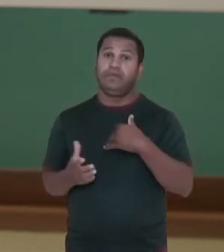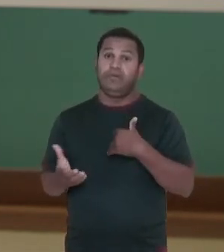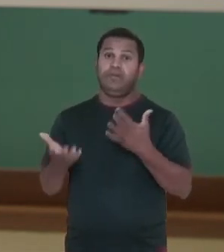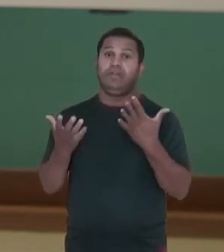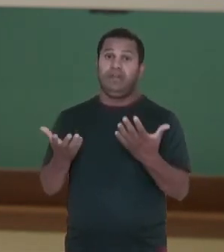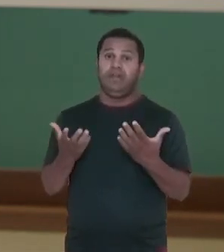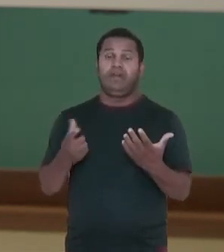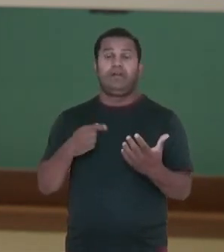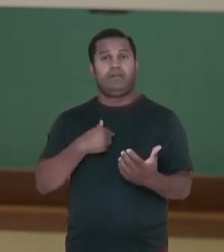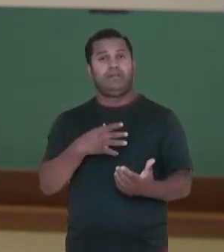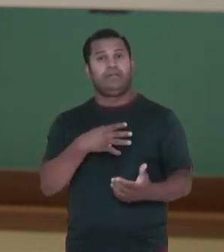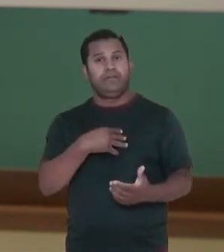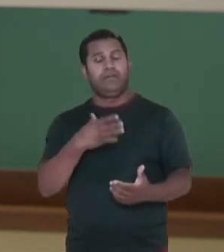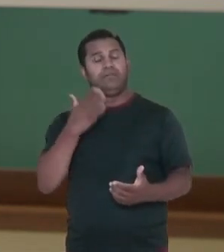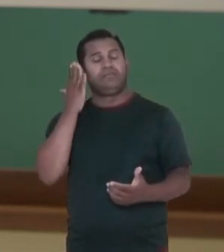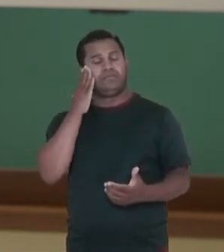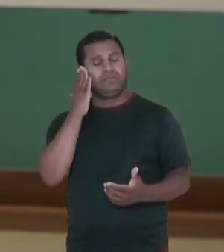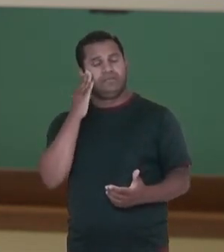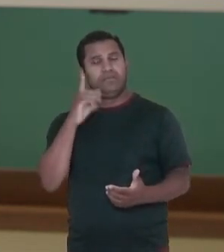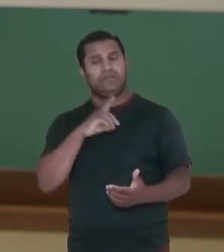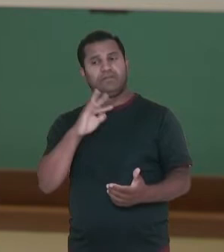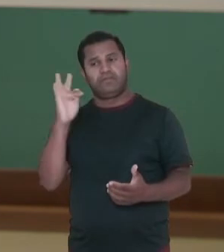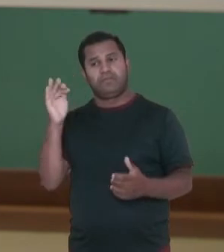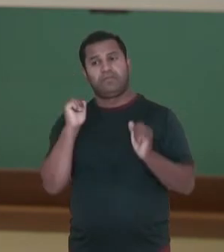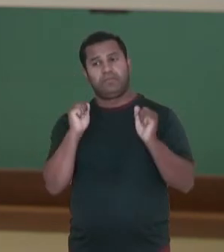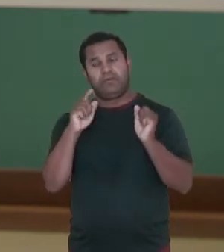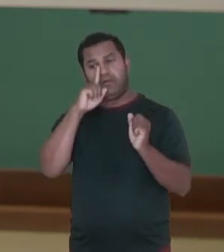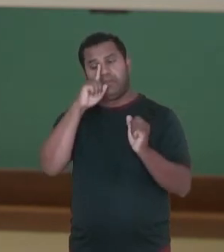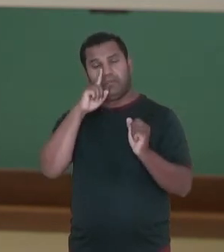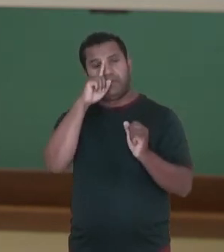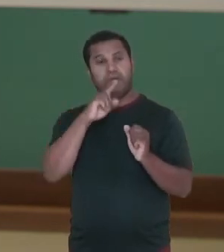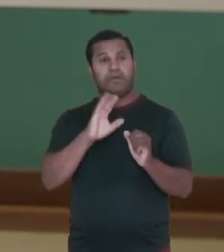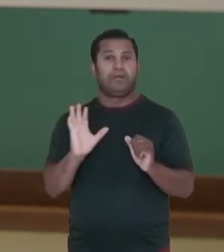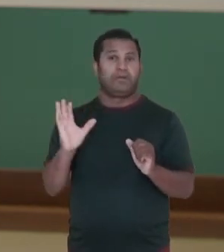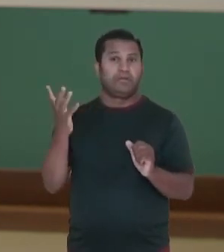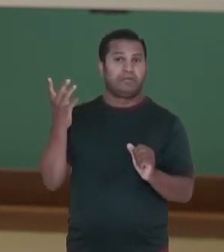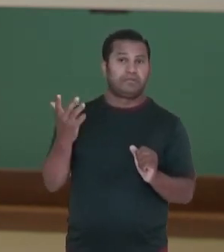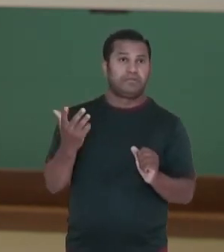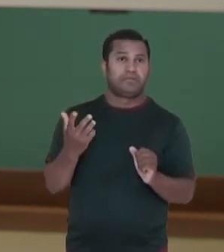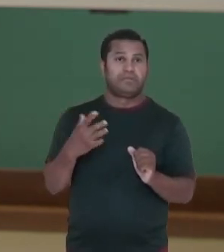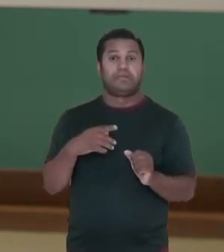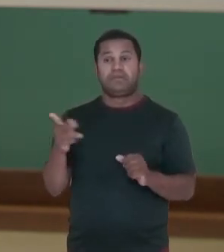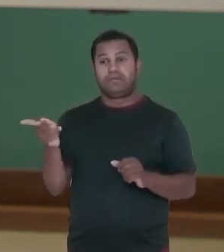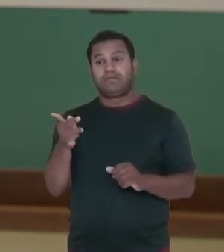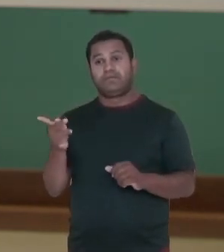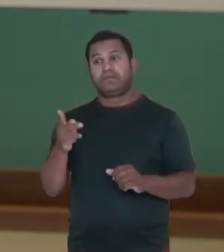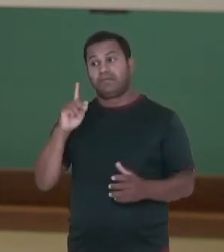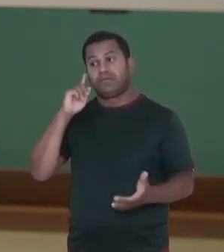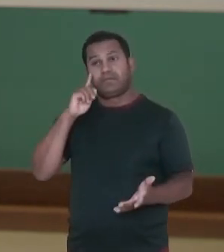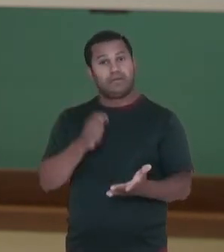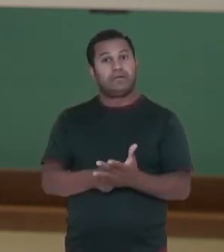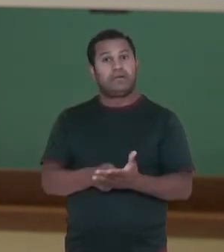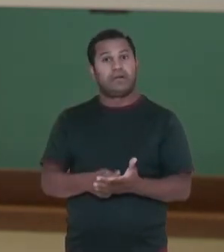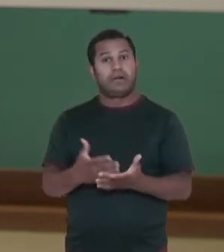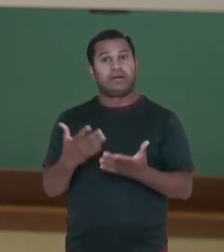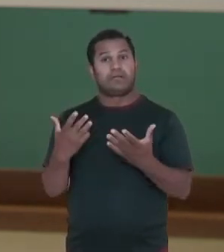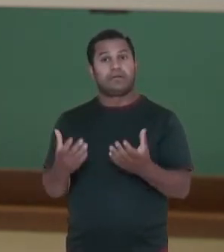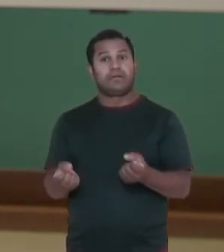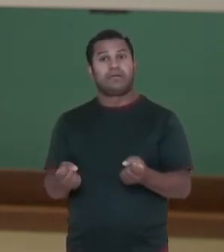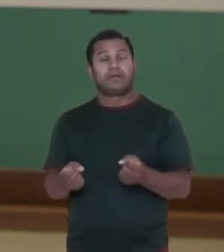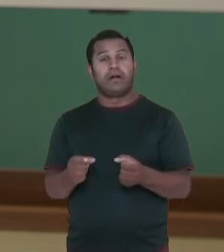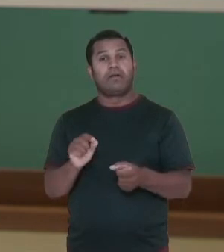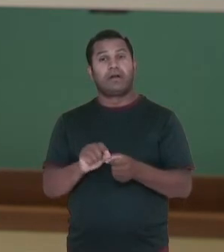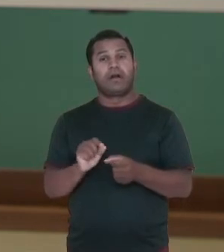quero. Então, esse conselho genético vai respeitar a individualidade, né, a